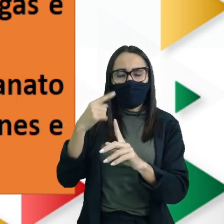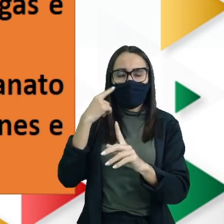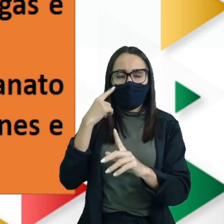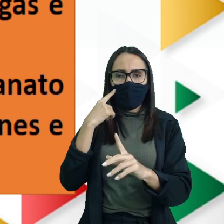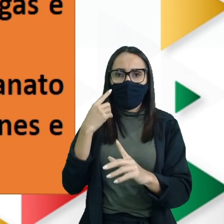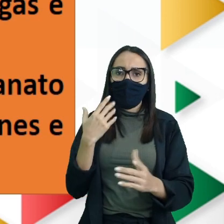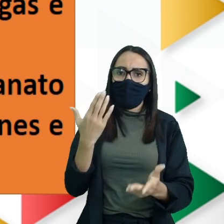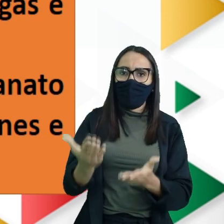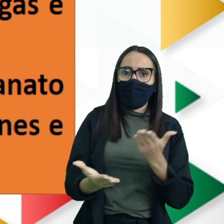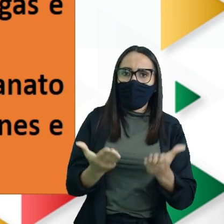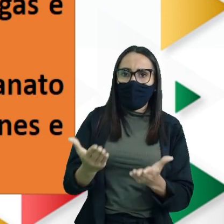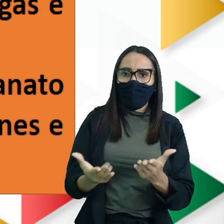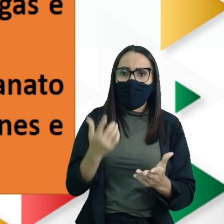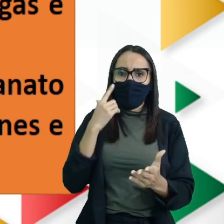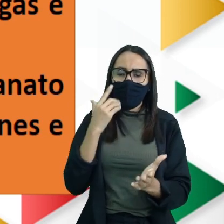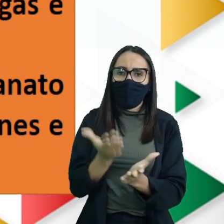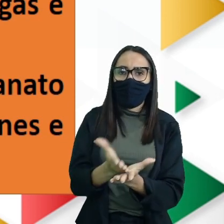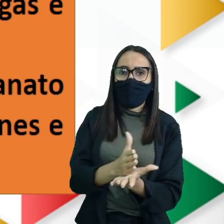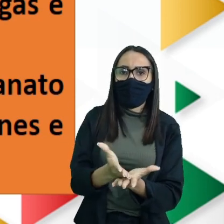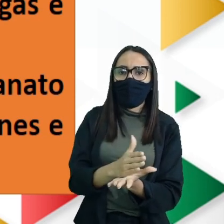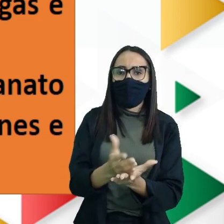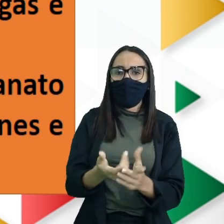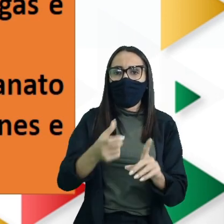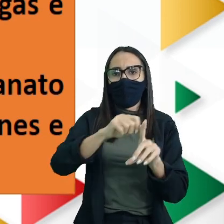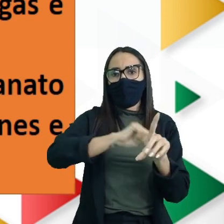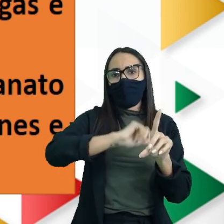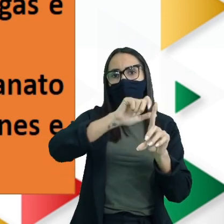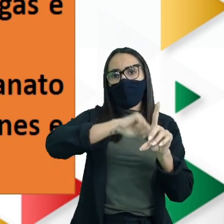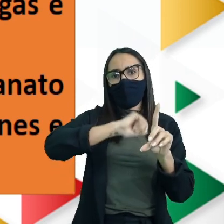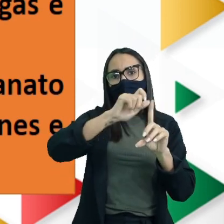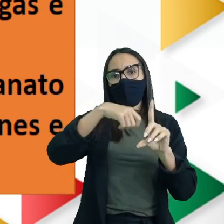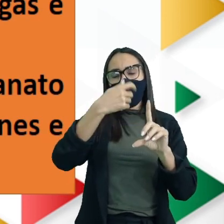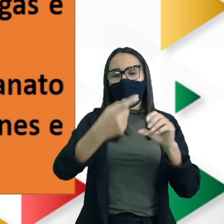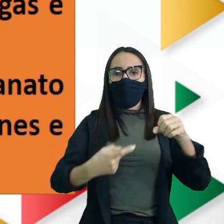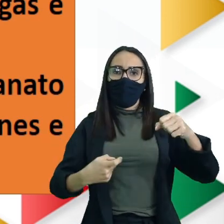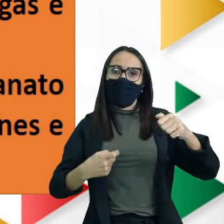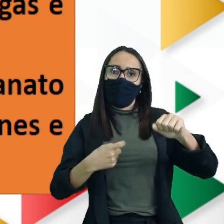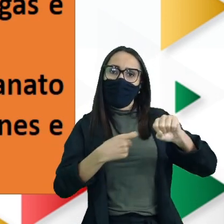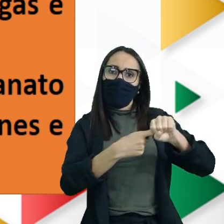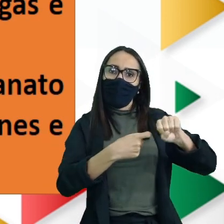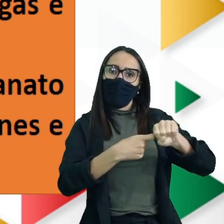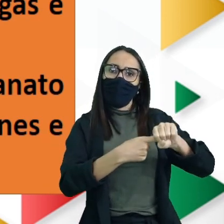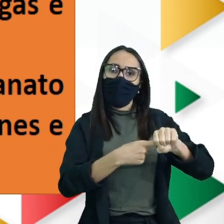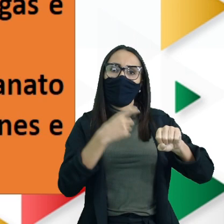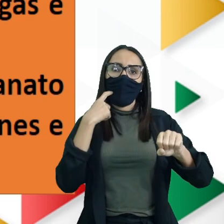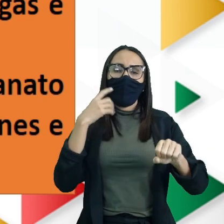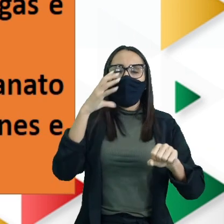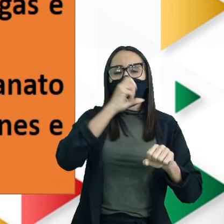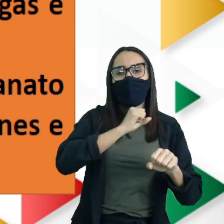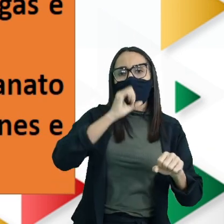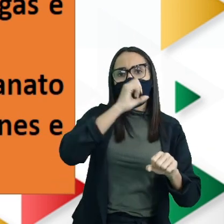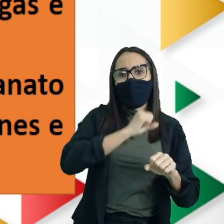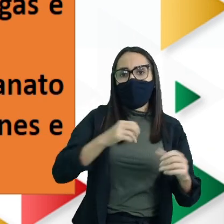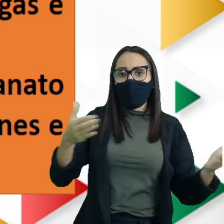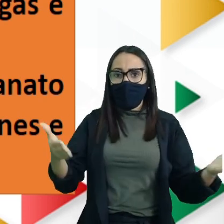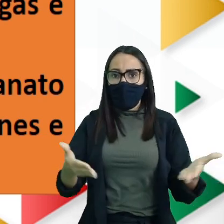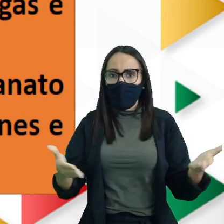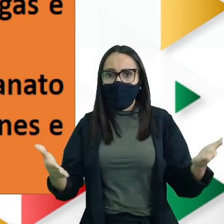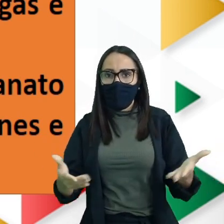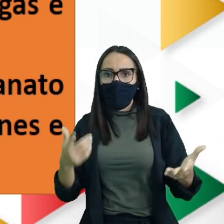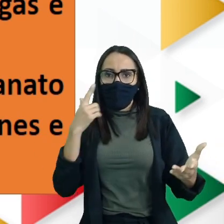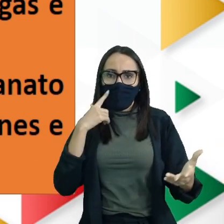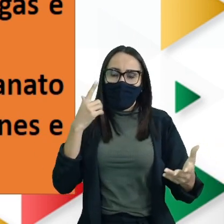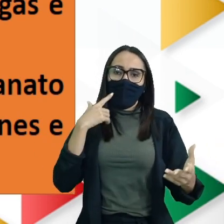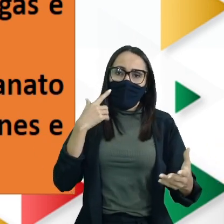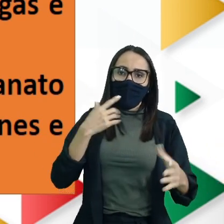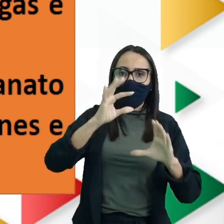montões de raízes de mandiocas, bananas, ananases, cajus, mangas e laranjas. Hoje o mercado comercializa, além do artesanato